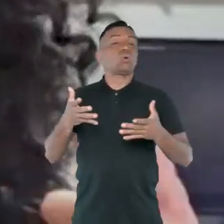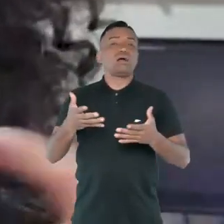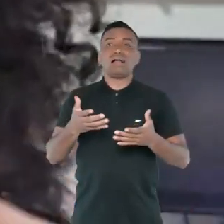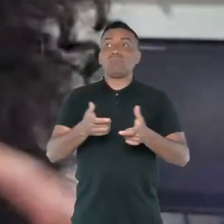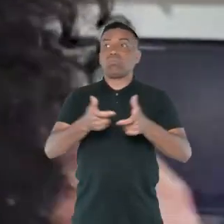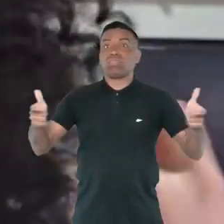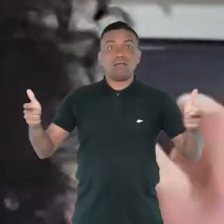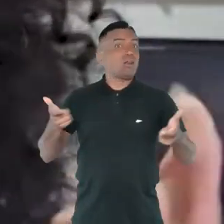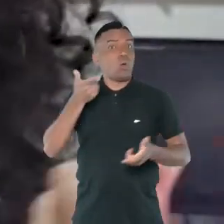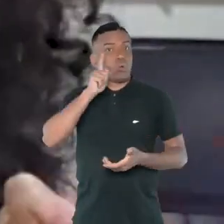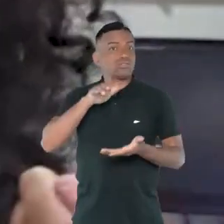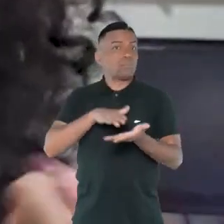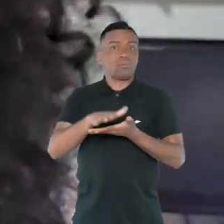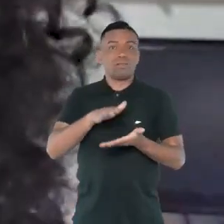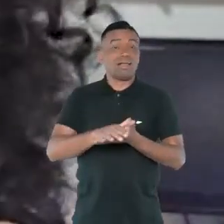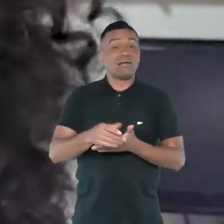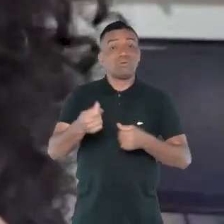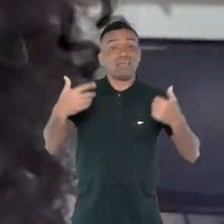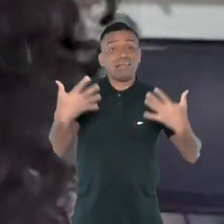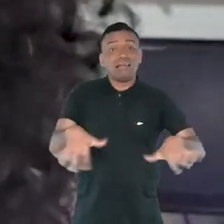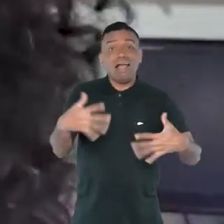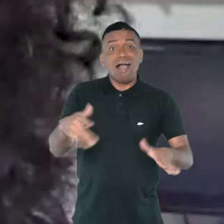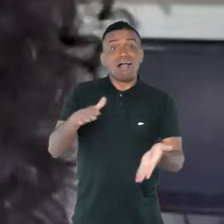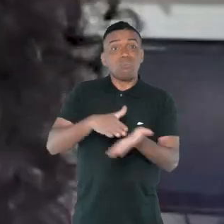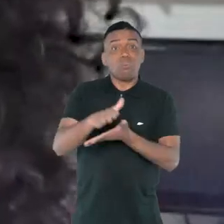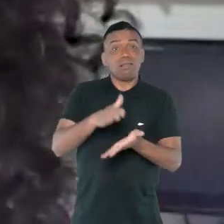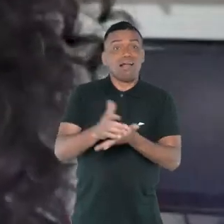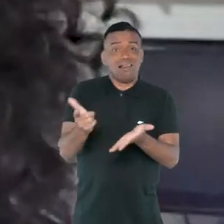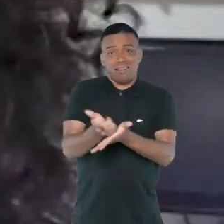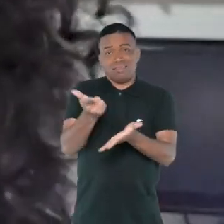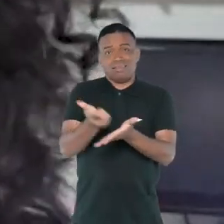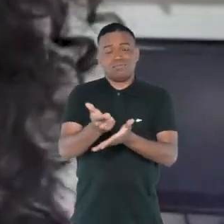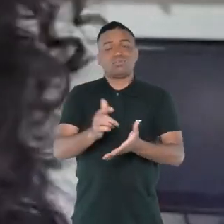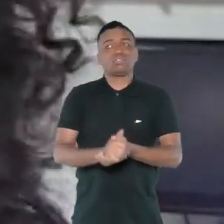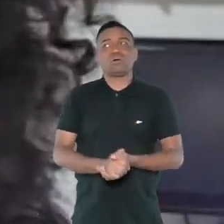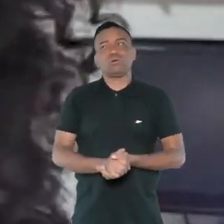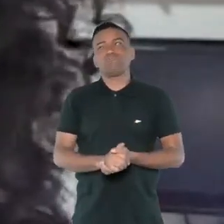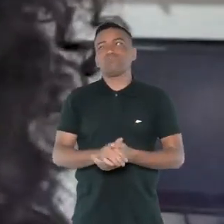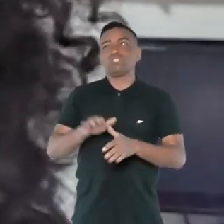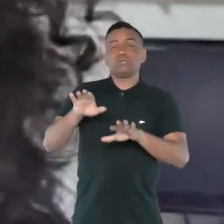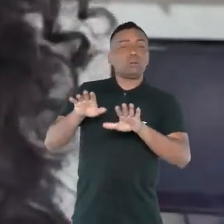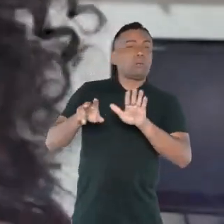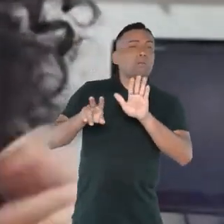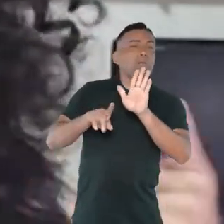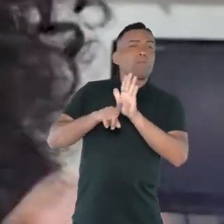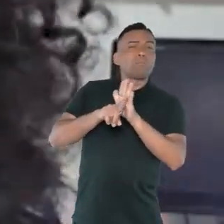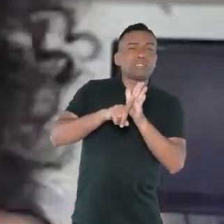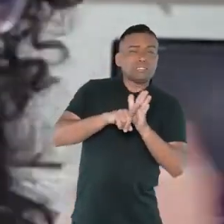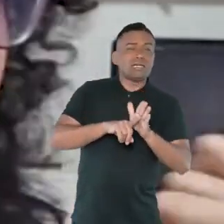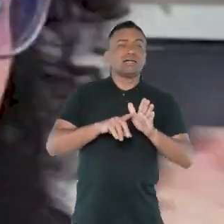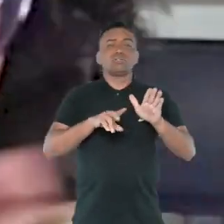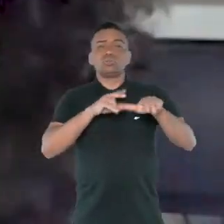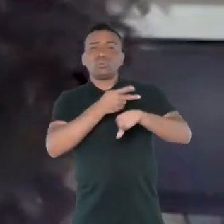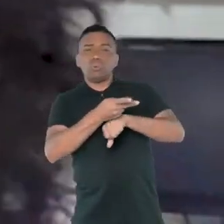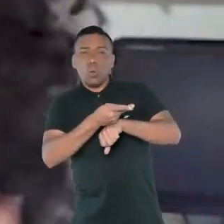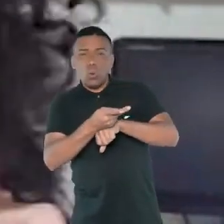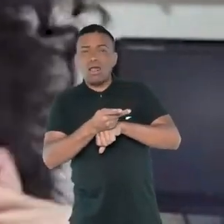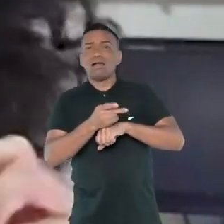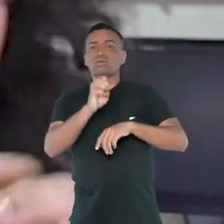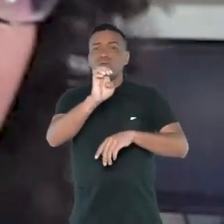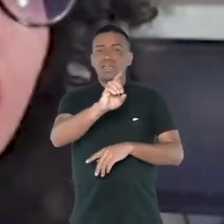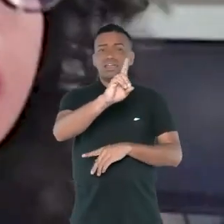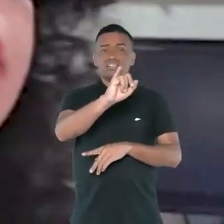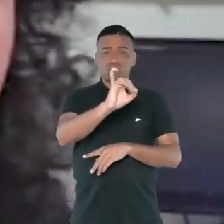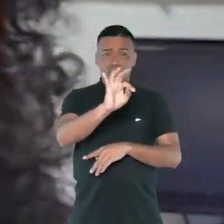escrevendo, mas meus livros foram aumentando e eu não conseguia publicar mais, porque ficou muito mais caro. E eu tentando alternativa,